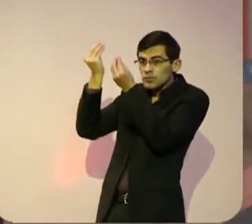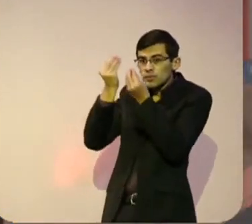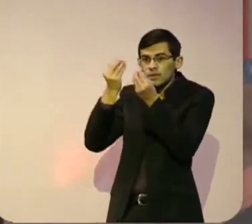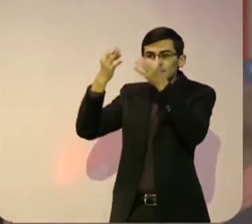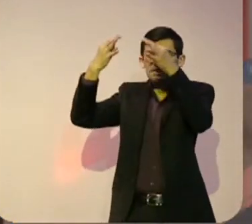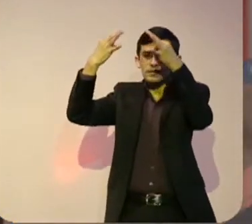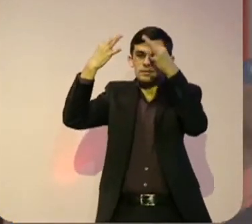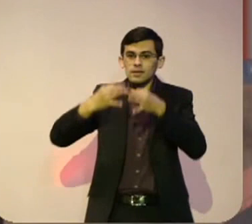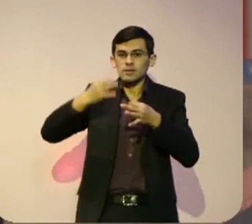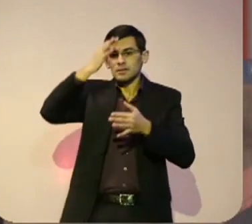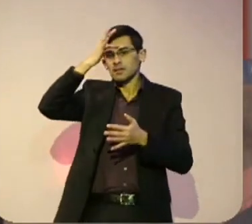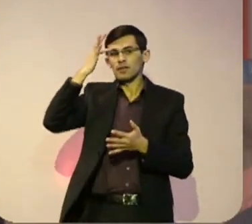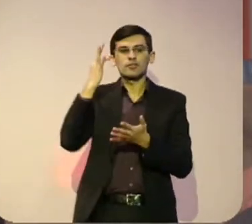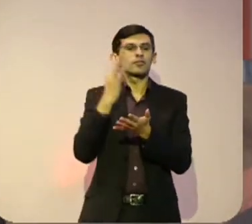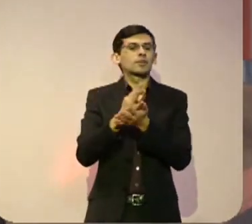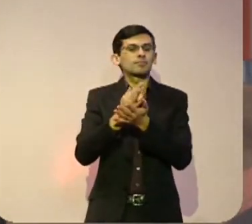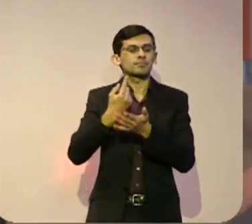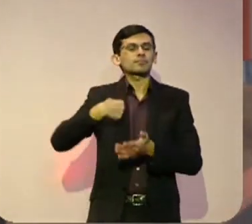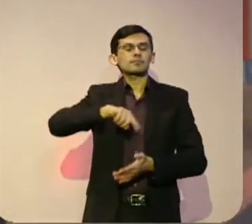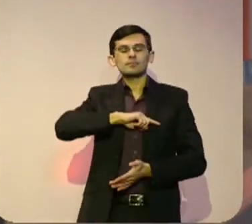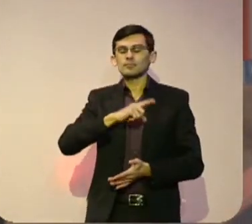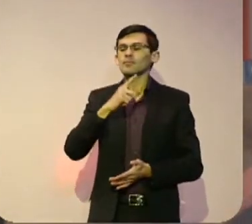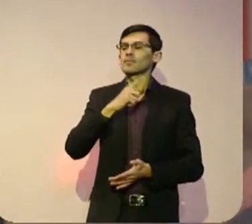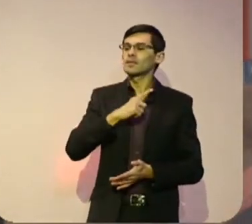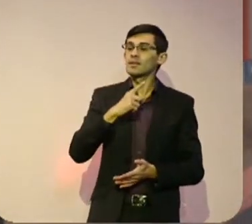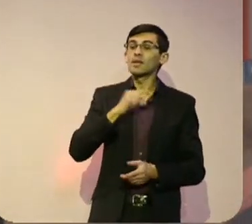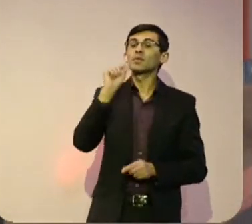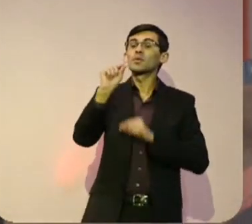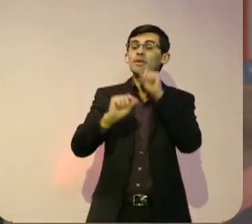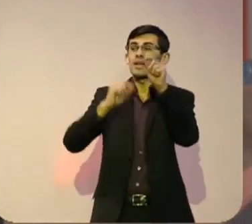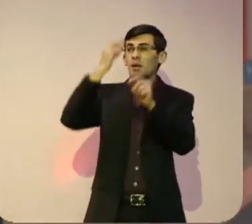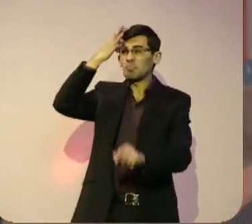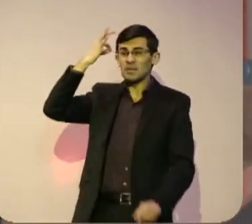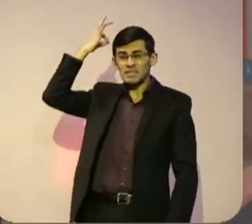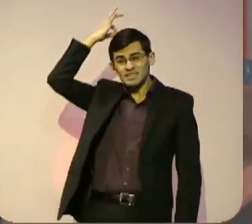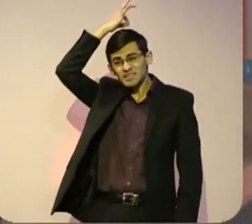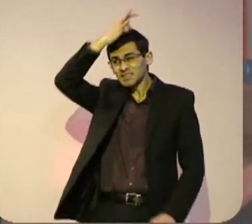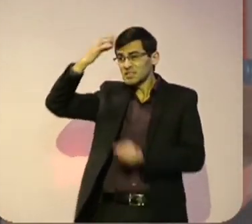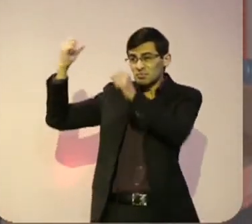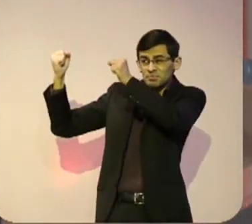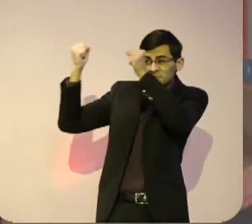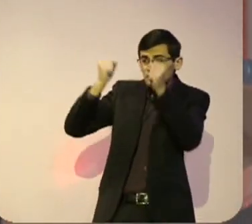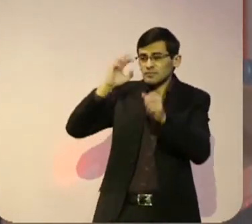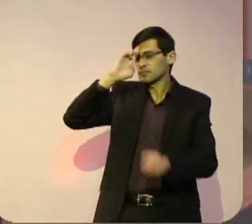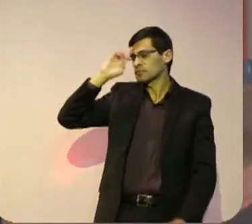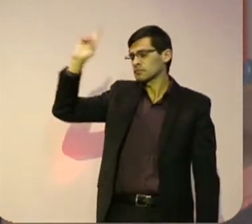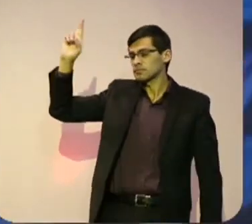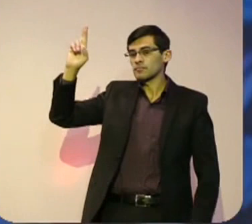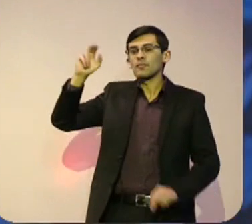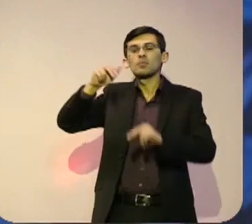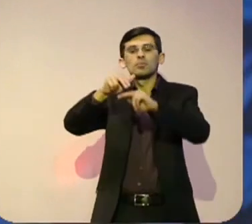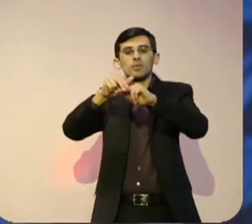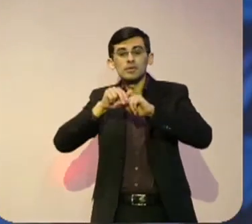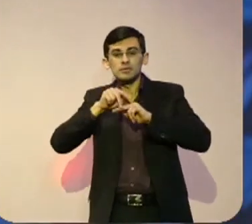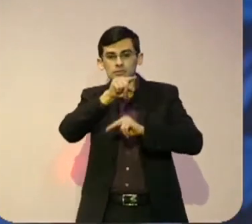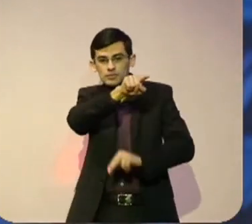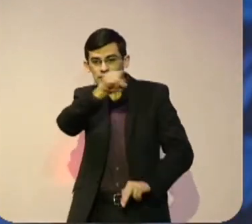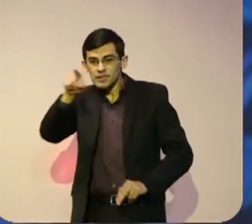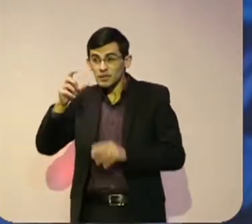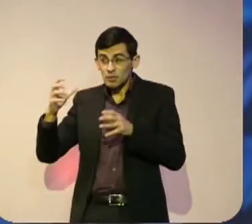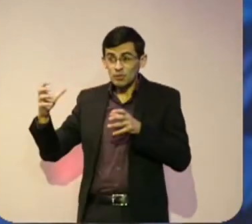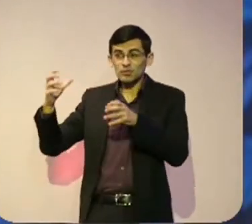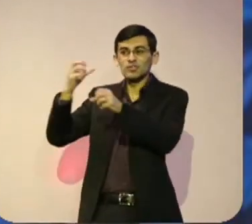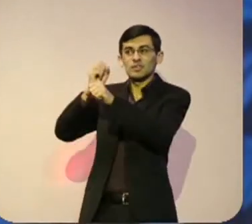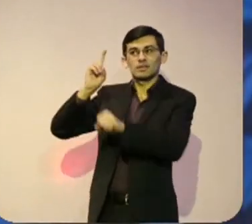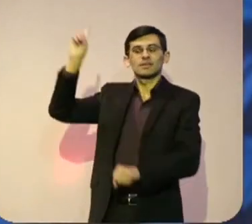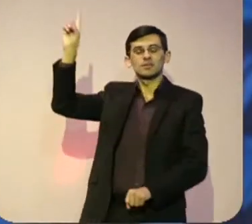certeza da nossa fé. Nós contamos com a presença poderosa do Senhor. Por isso confia nele, neste